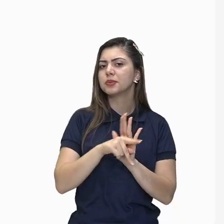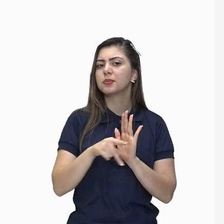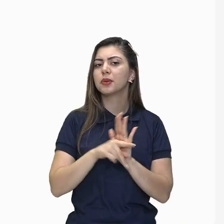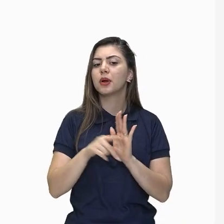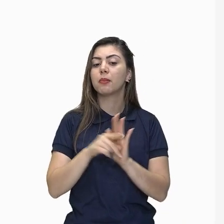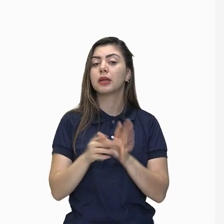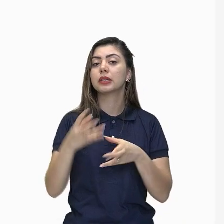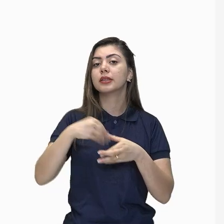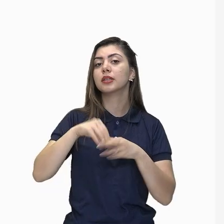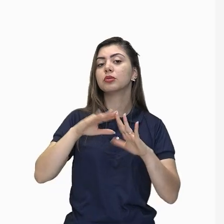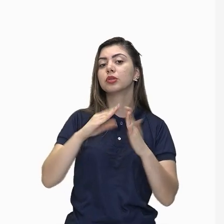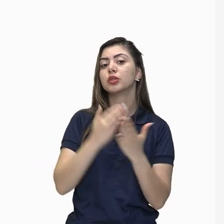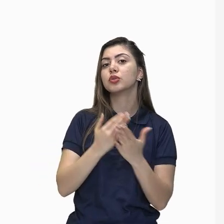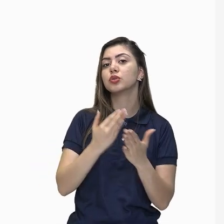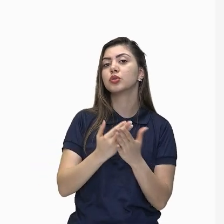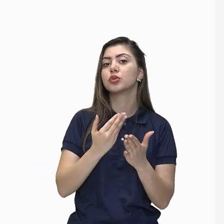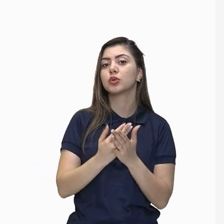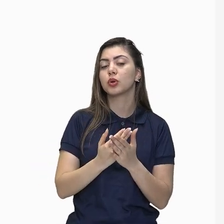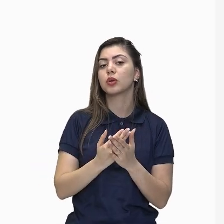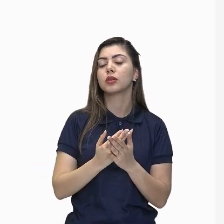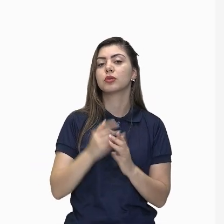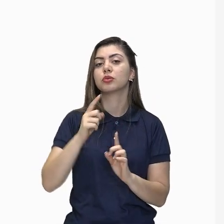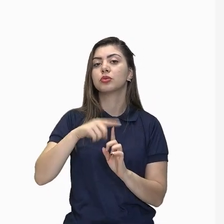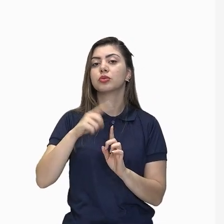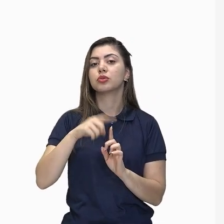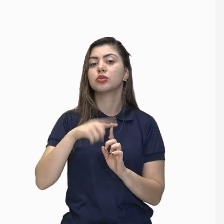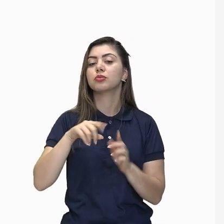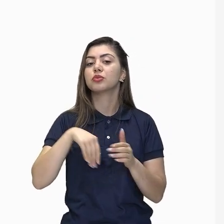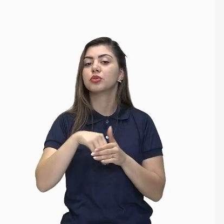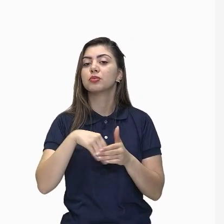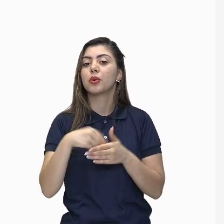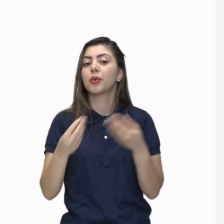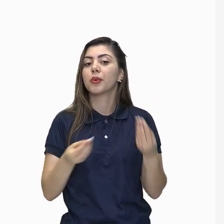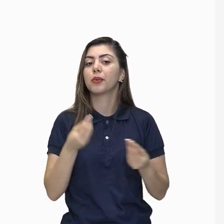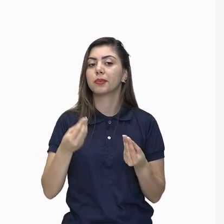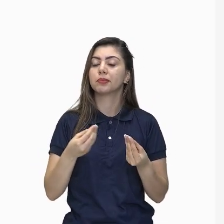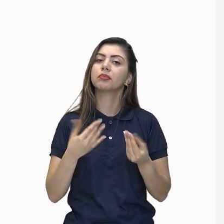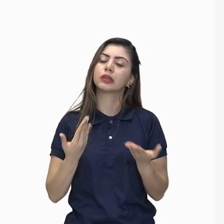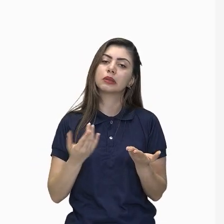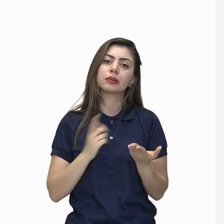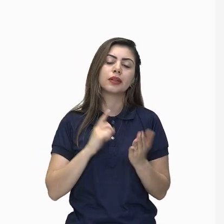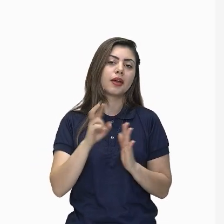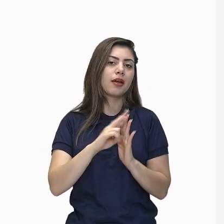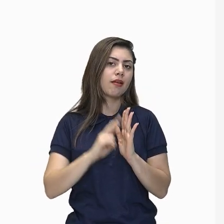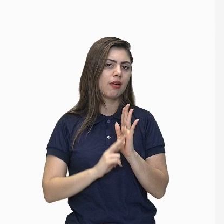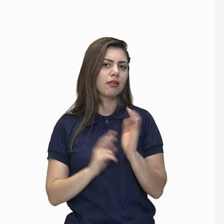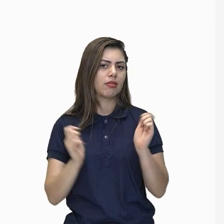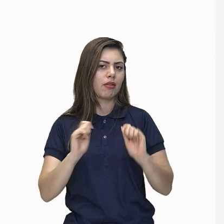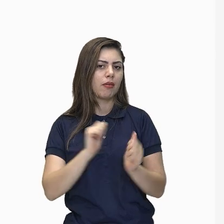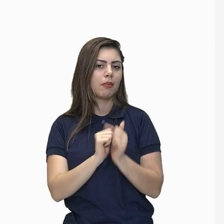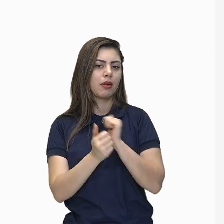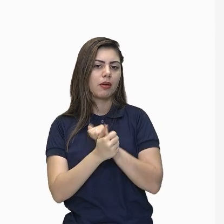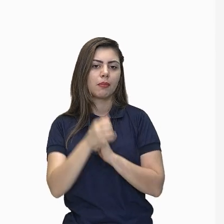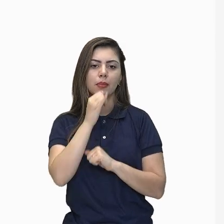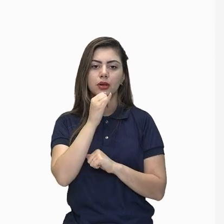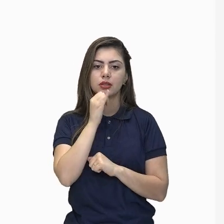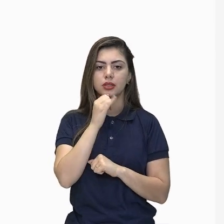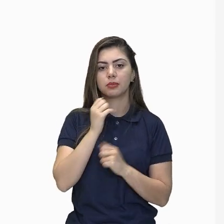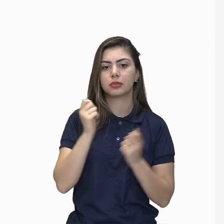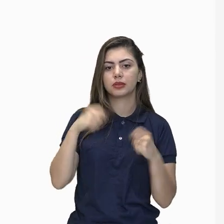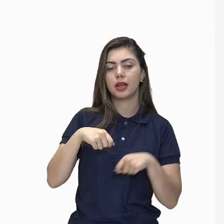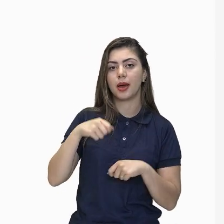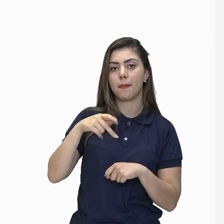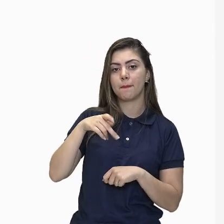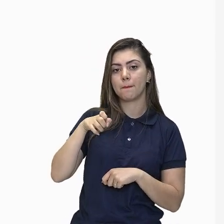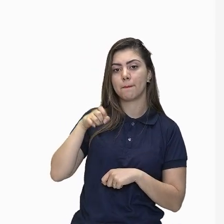escolar, né? Então, na prática escolar, o futsal pode seguir regras adaptadas, como jogar com os pés, respeitando